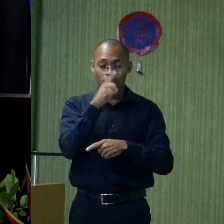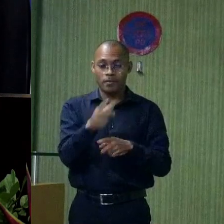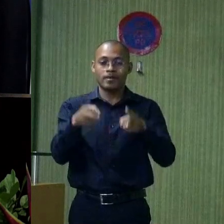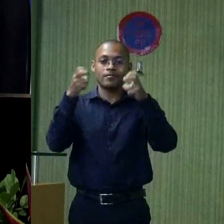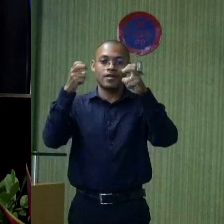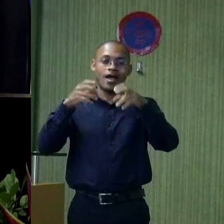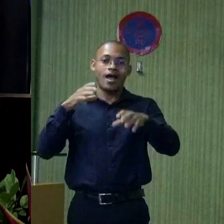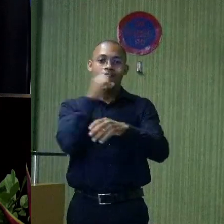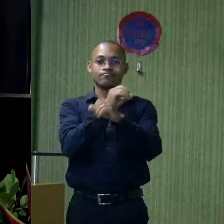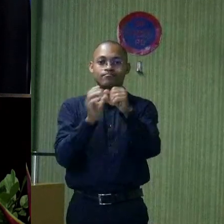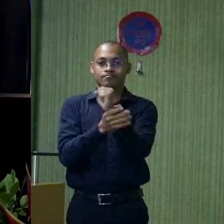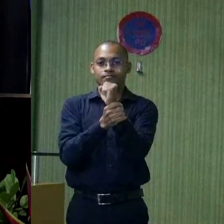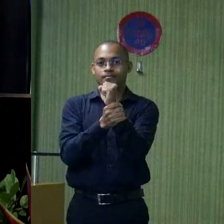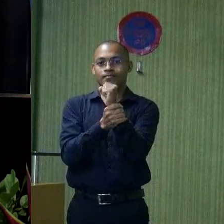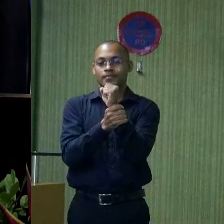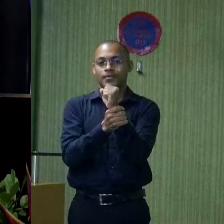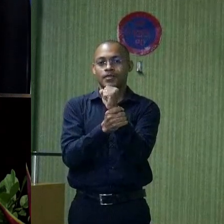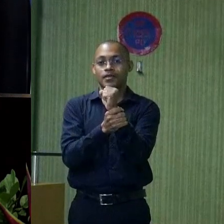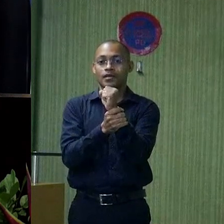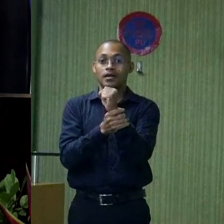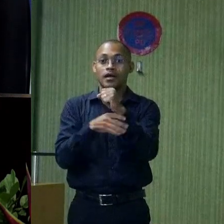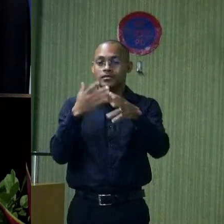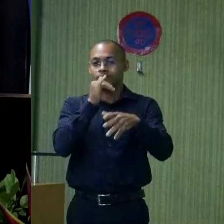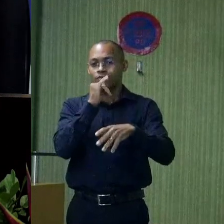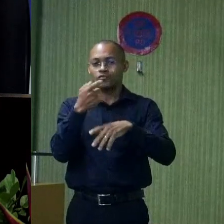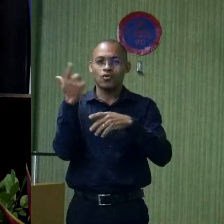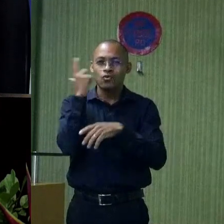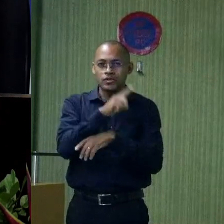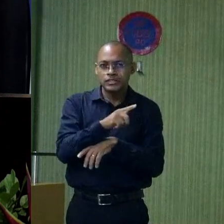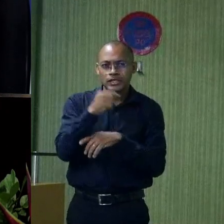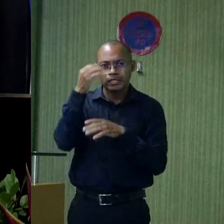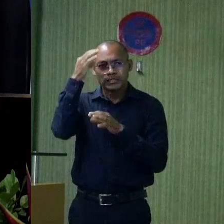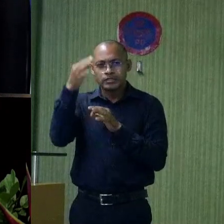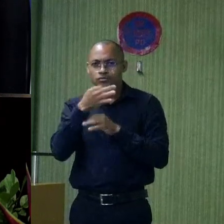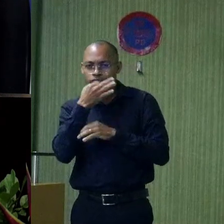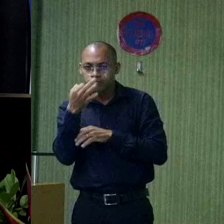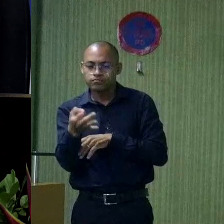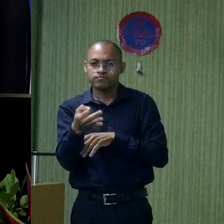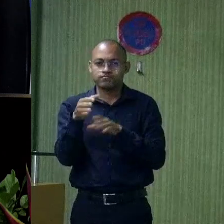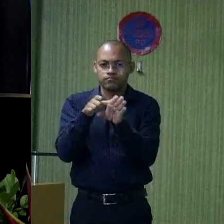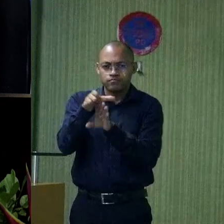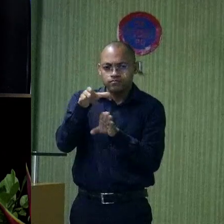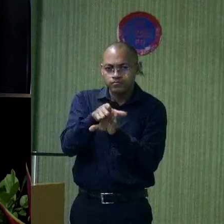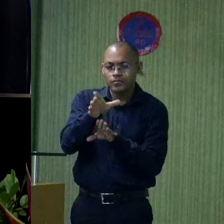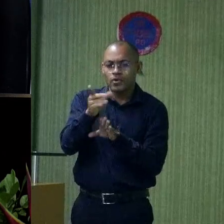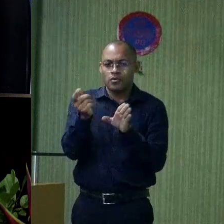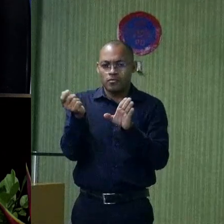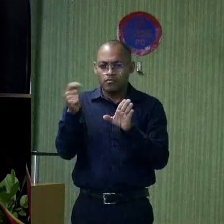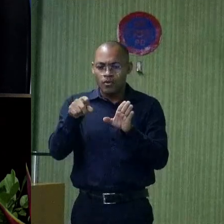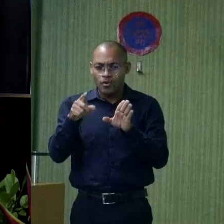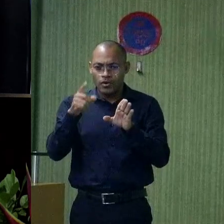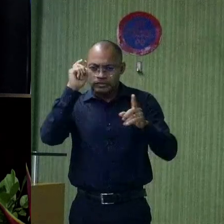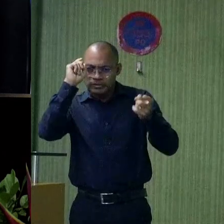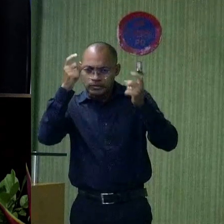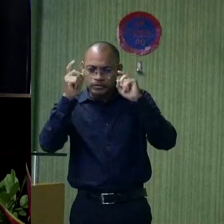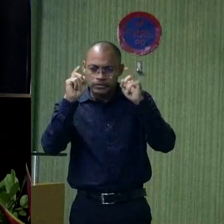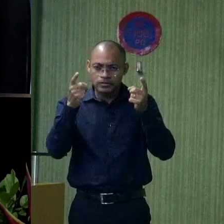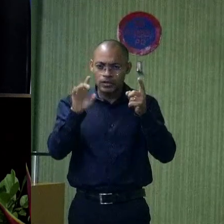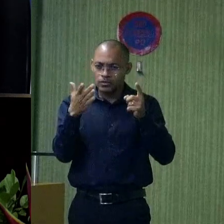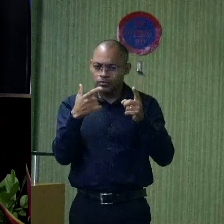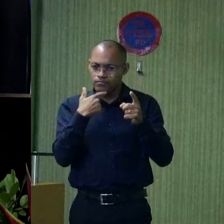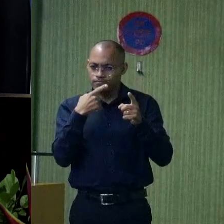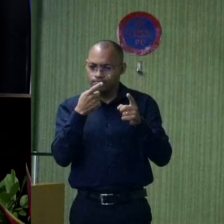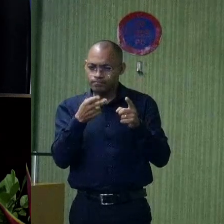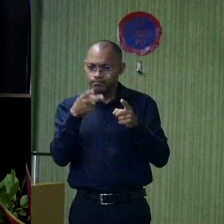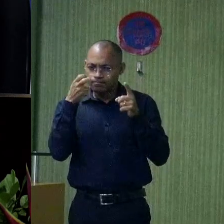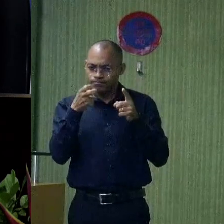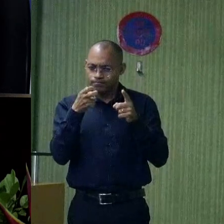nascedouro né já consegue ali De repente fazendo uma recomendação específica ou ou vislumbrando que tá indo por um caminho que